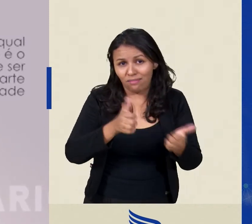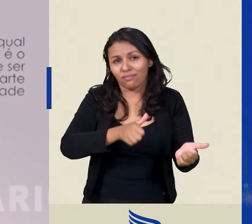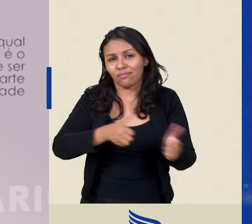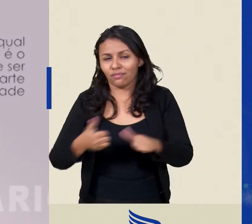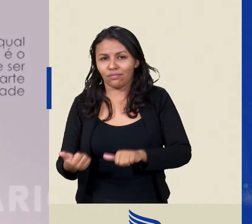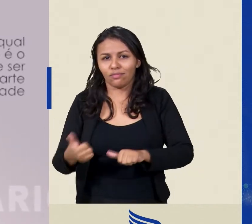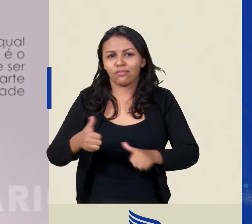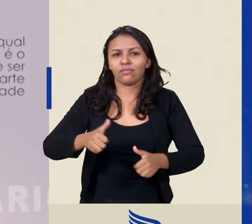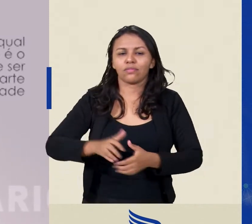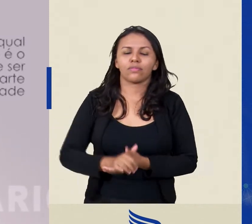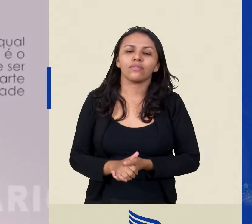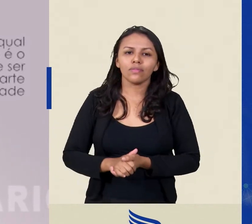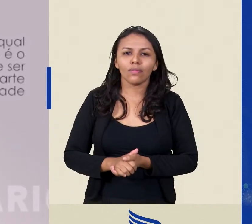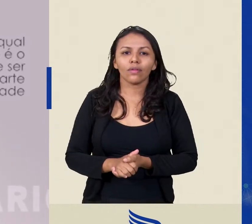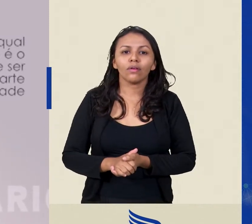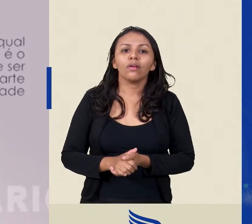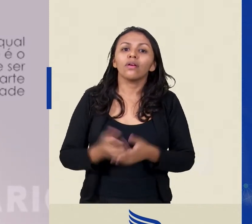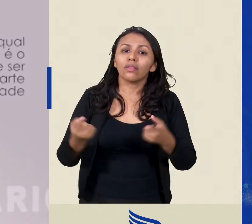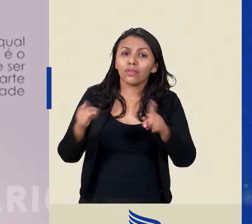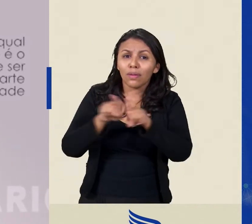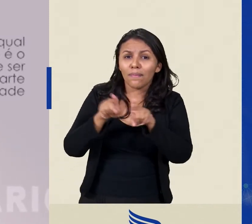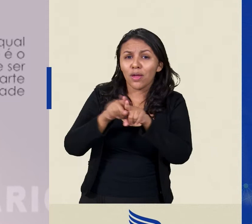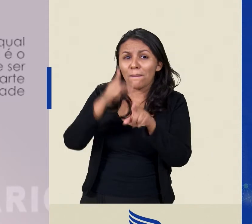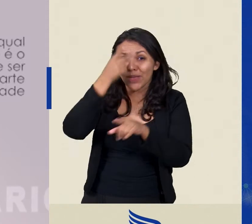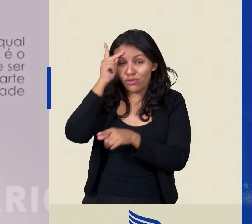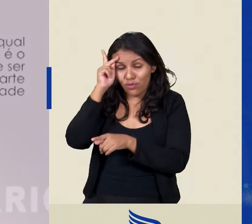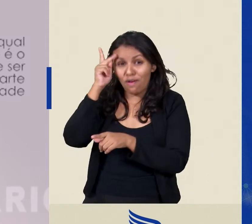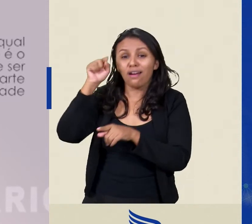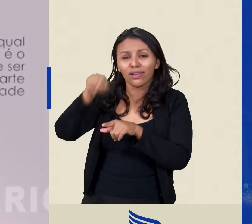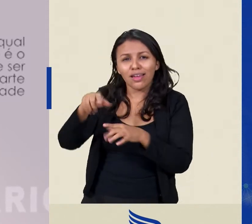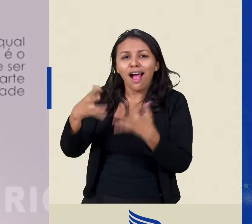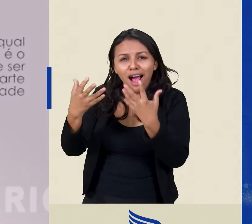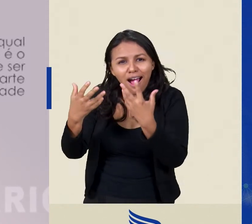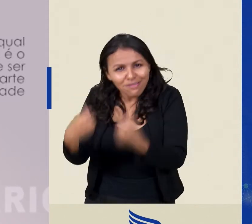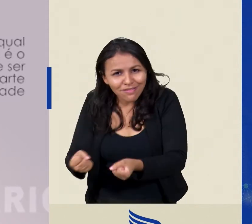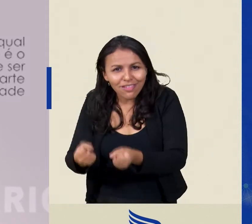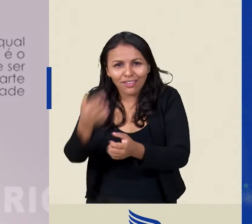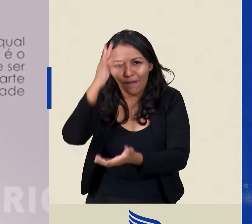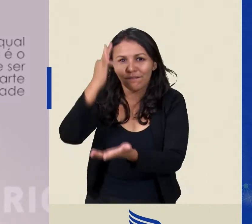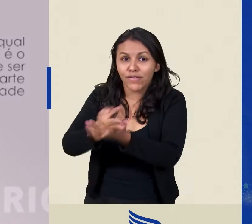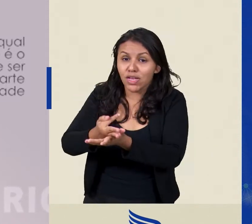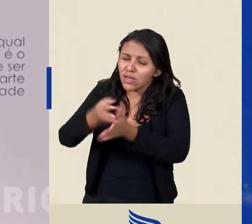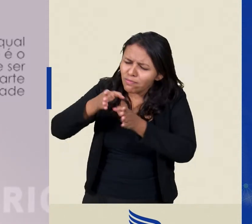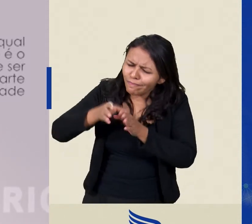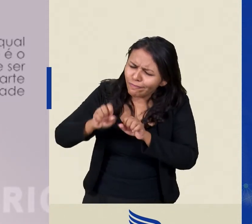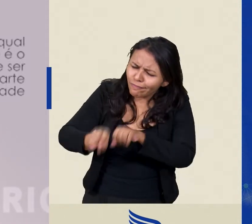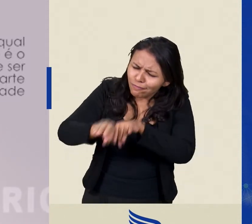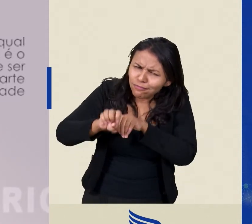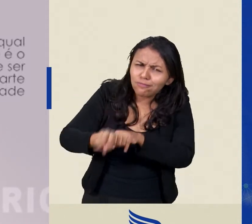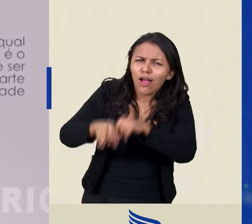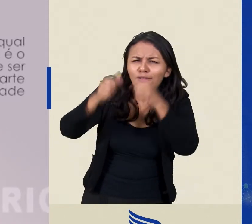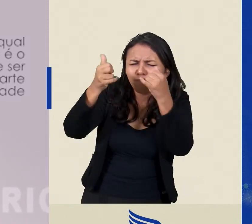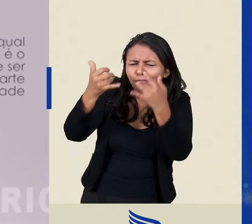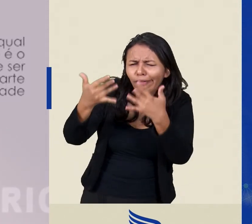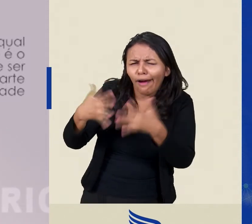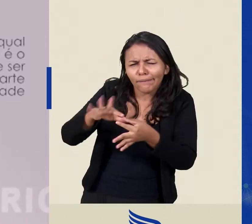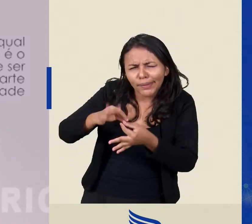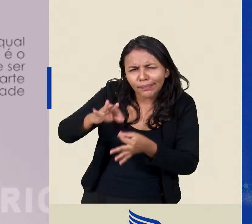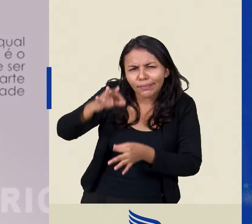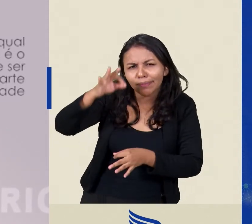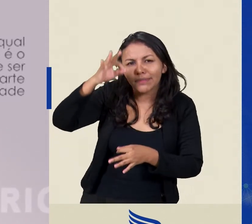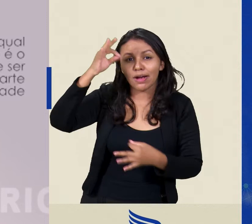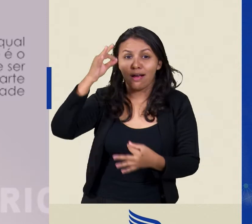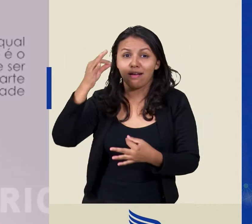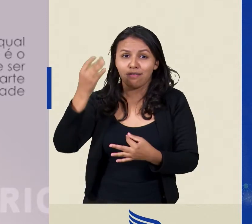cumpre instruir os que abraçam a fé é o vestuário, assunto que deve ser cuidadosamente considerado